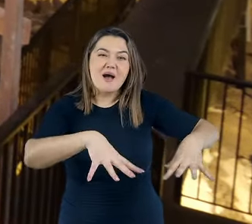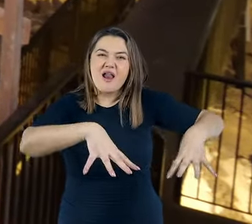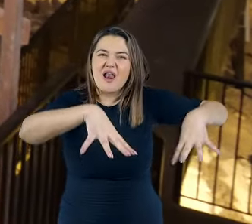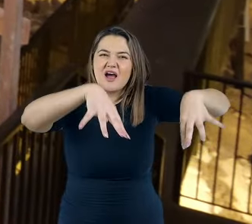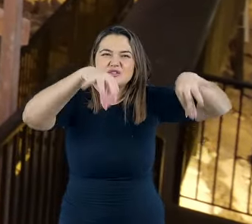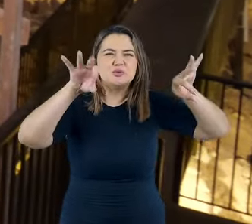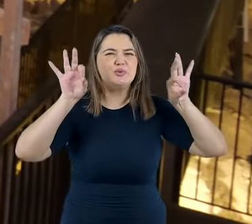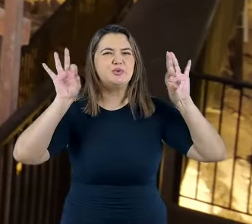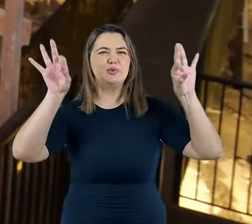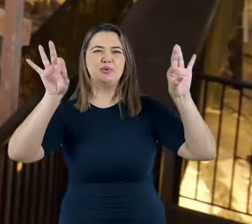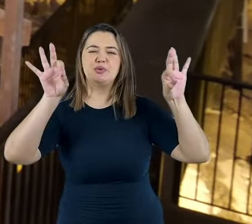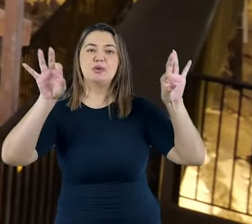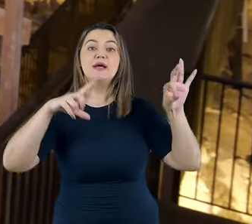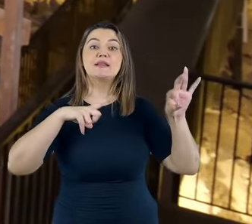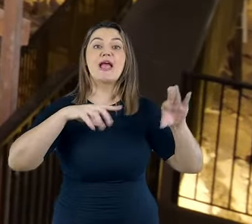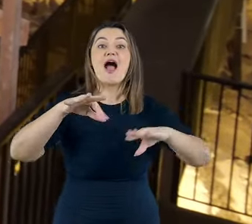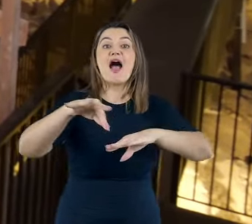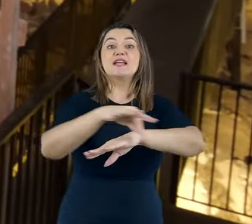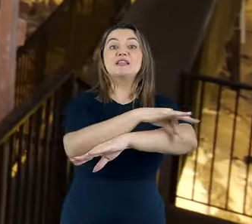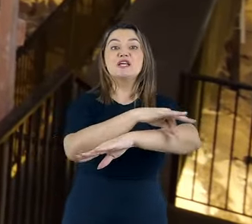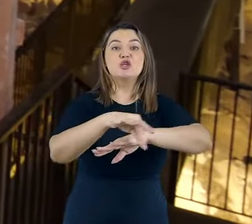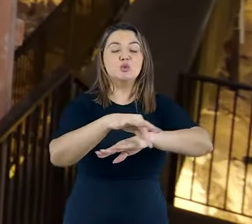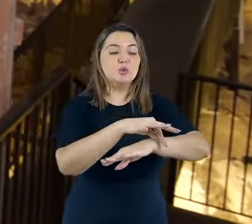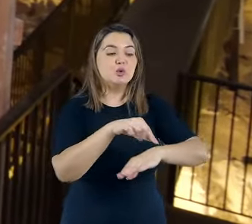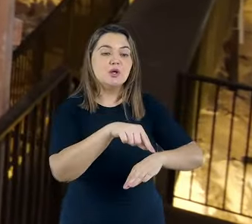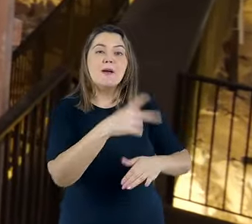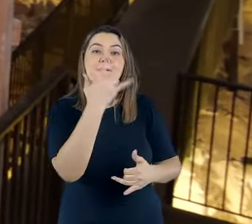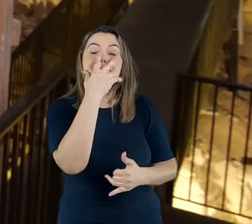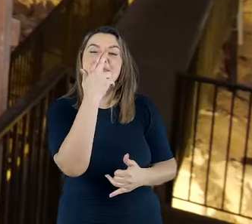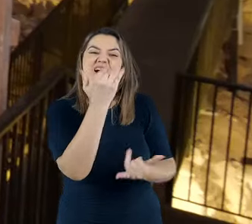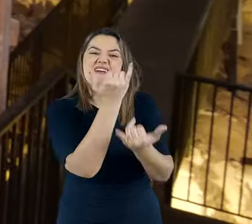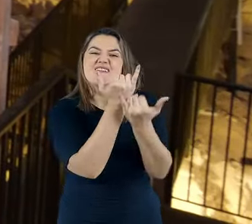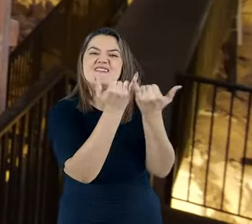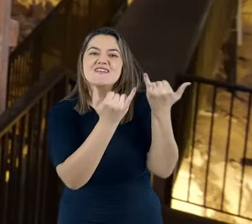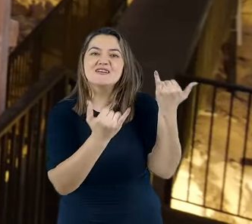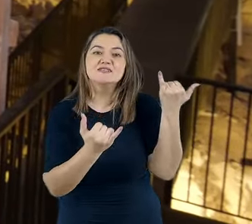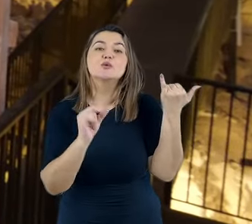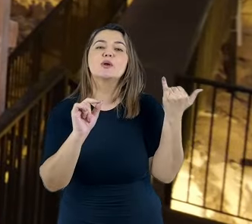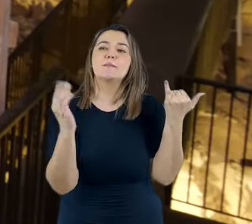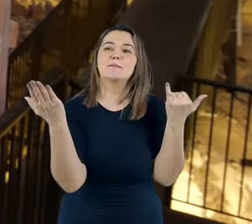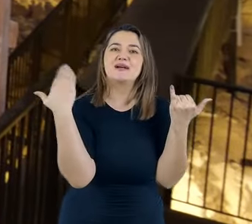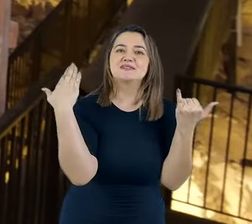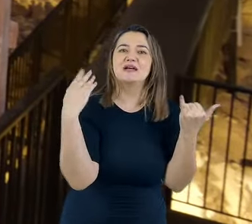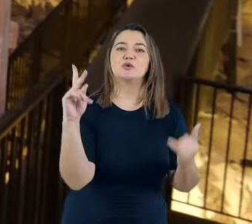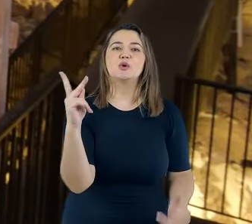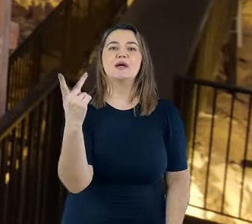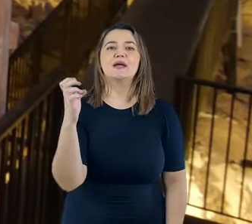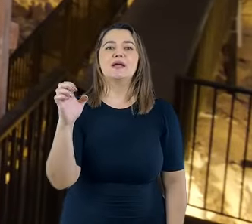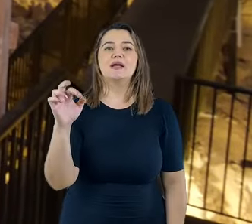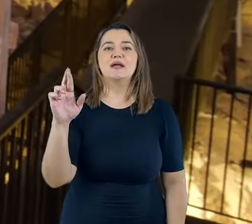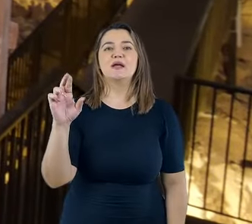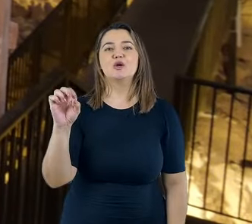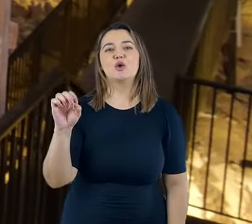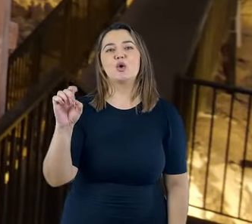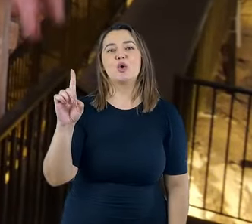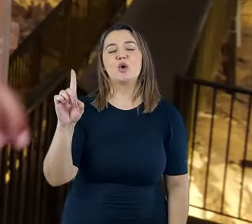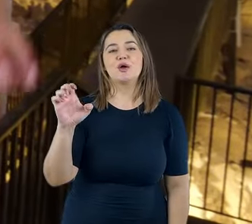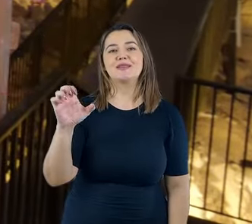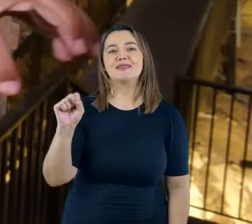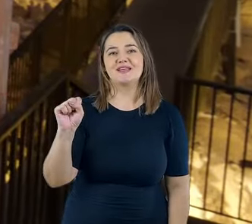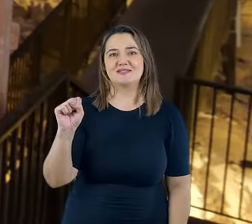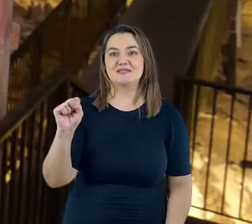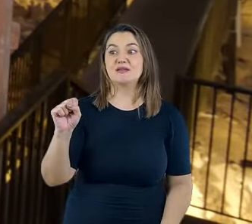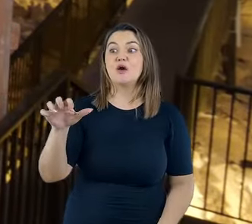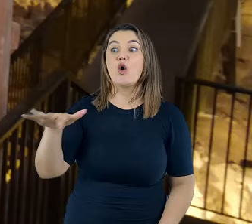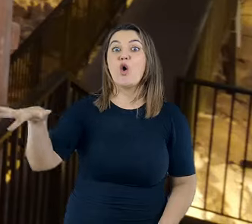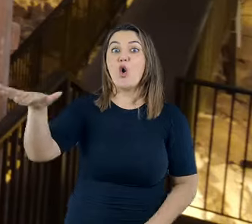a arquitetura que nós encontramos aqui é semelhante à arquitetura herodiana descoberta noutros locais